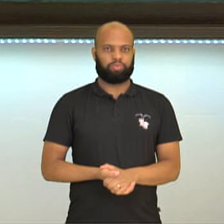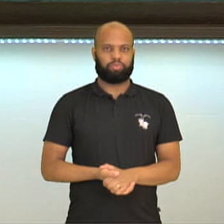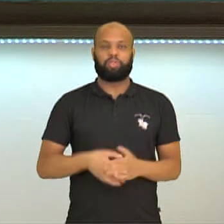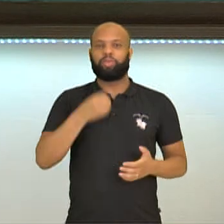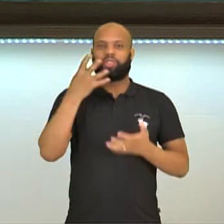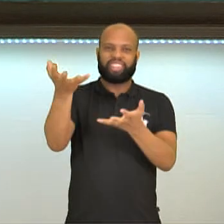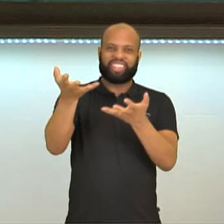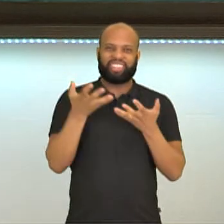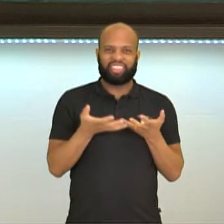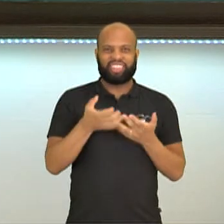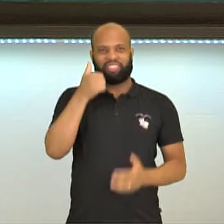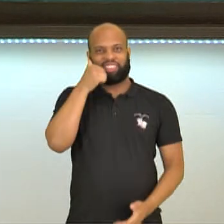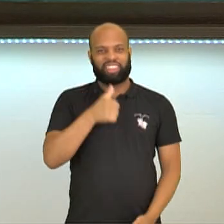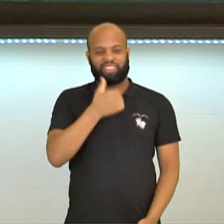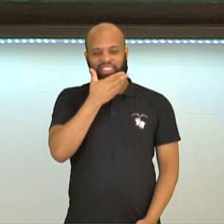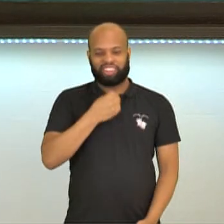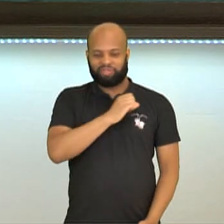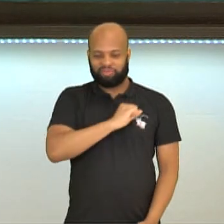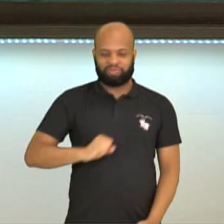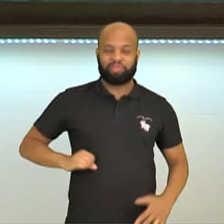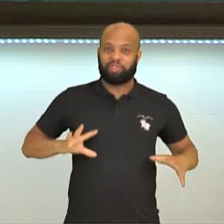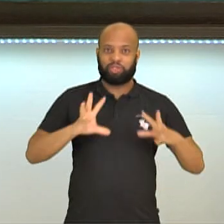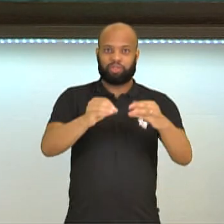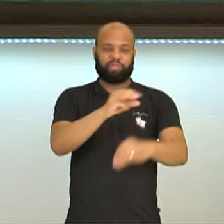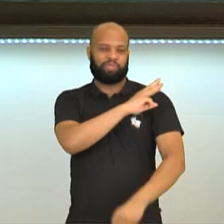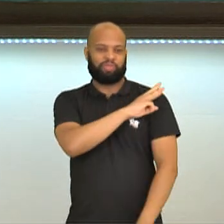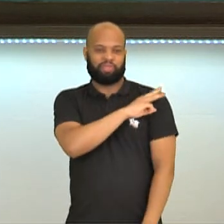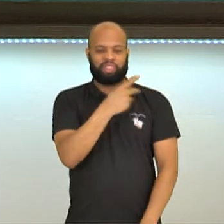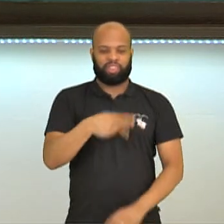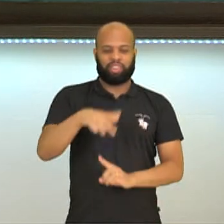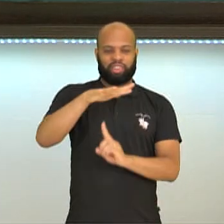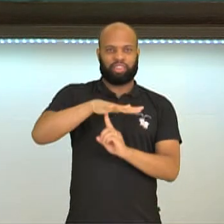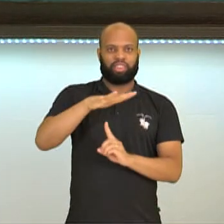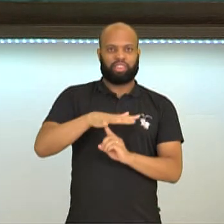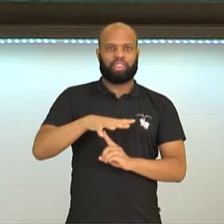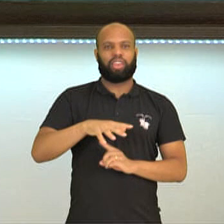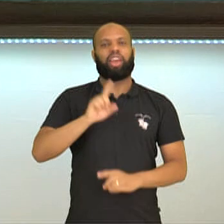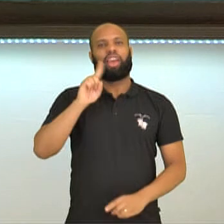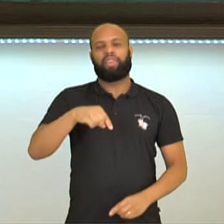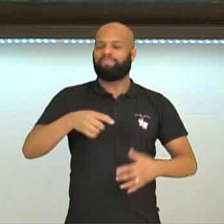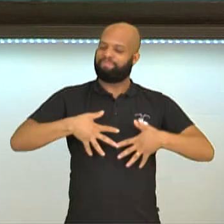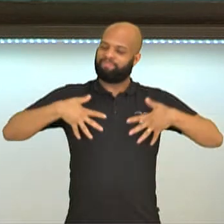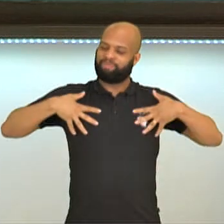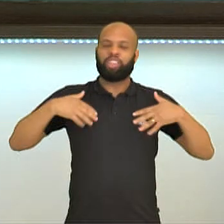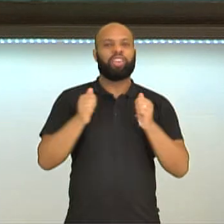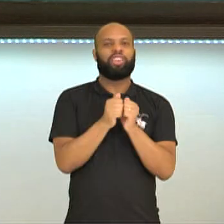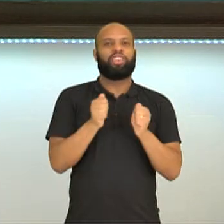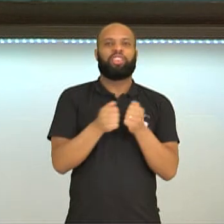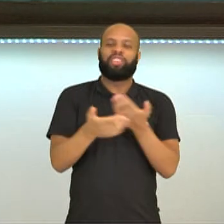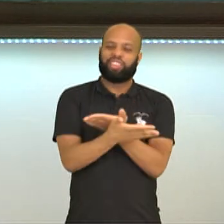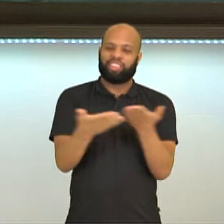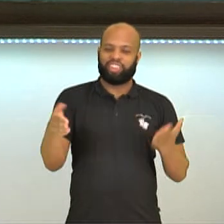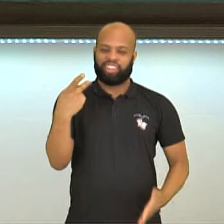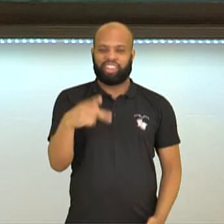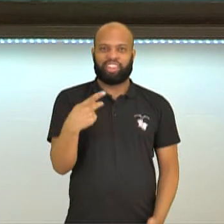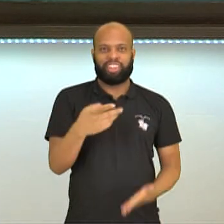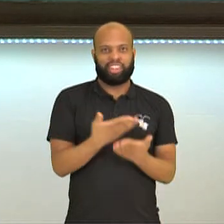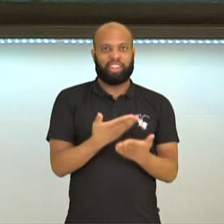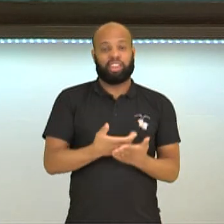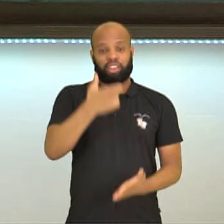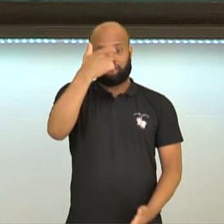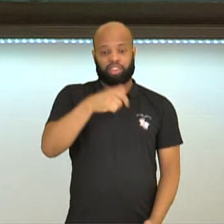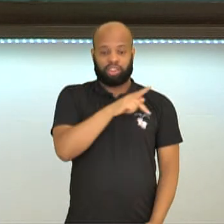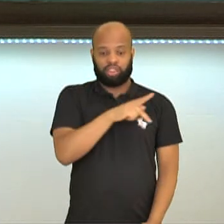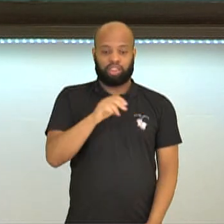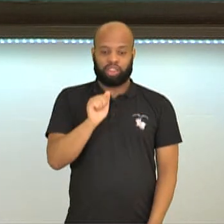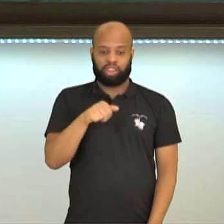Sejam bem-vindos, senhoras e senhores, da terceira série do Paraná. É sempre uma honra e uma alegria recebê-los aqui. Eu sou o